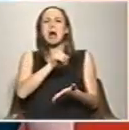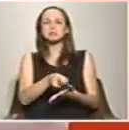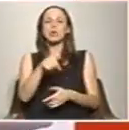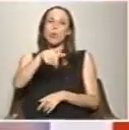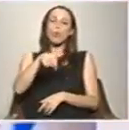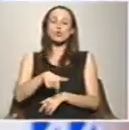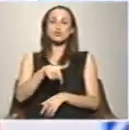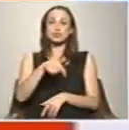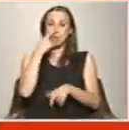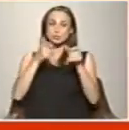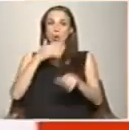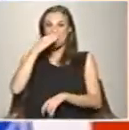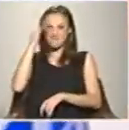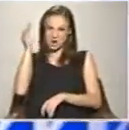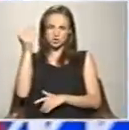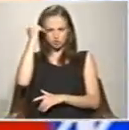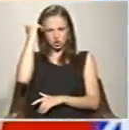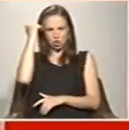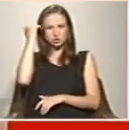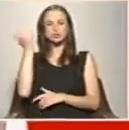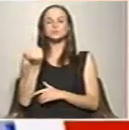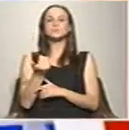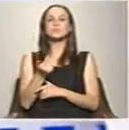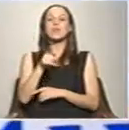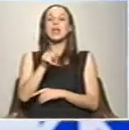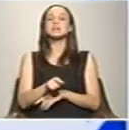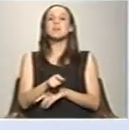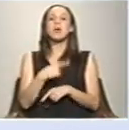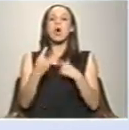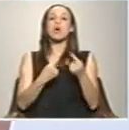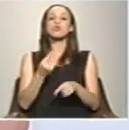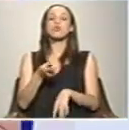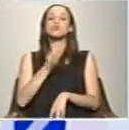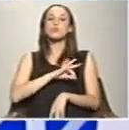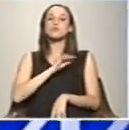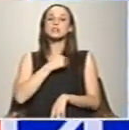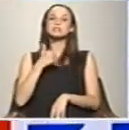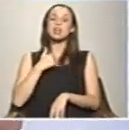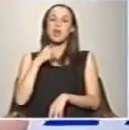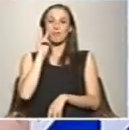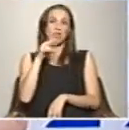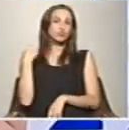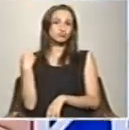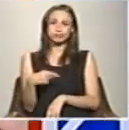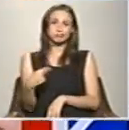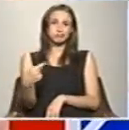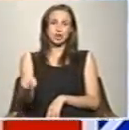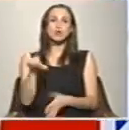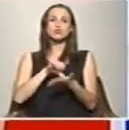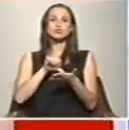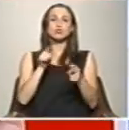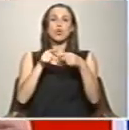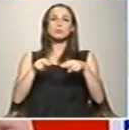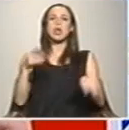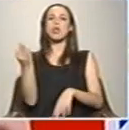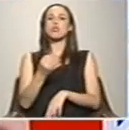dos mais velhos, algumas das quais, com as quais os profissionais de saúde tinham que lidar todos os dias, têm que lidar todos os dias no Centro Hospitalar do Porto.